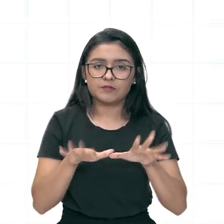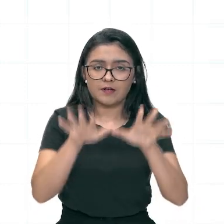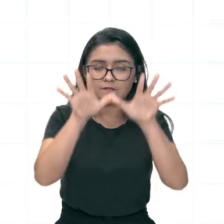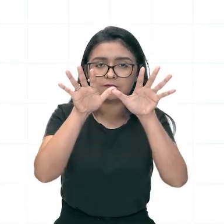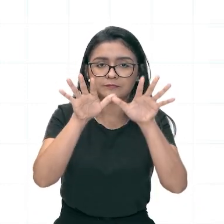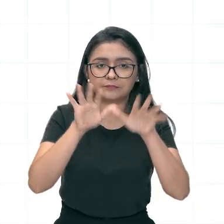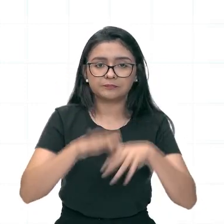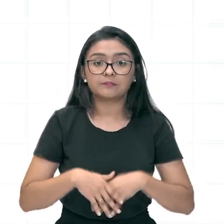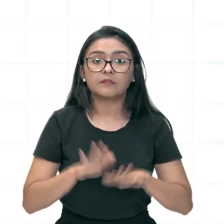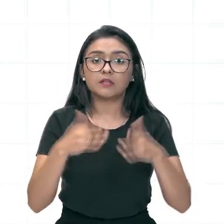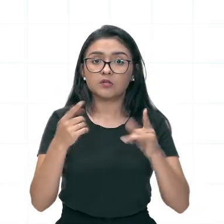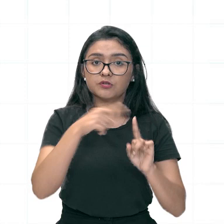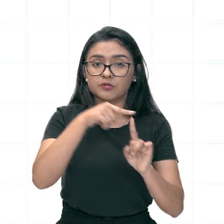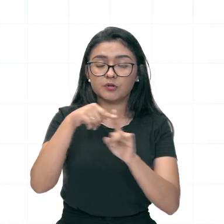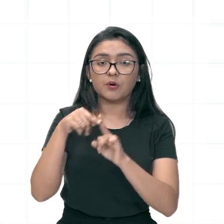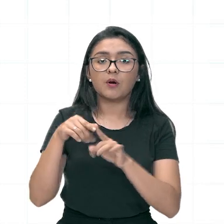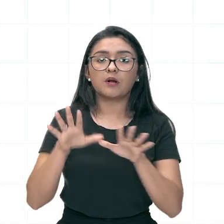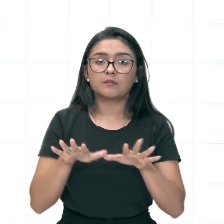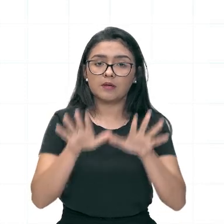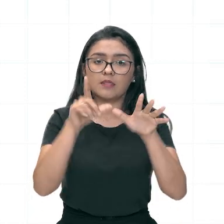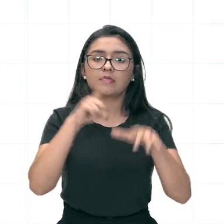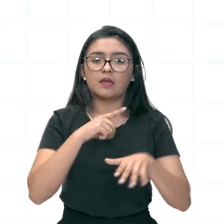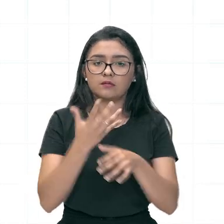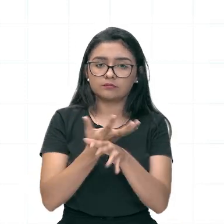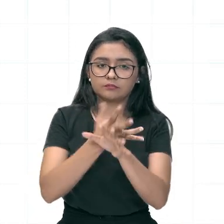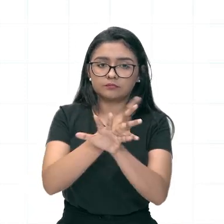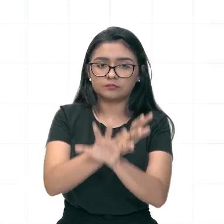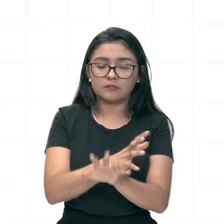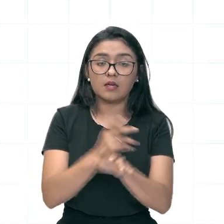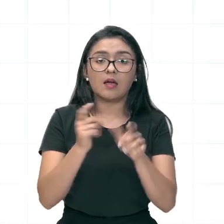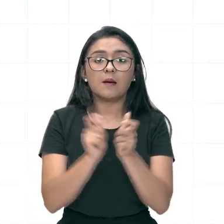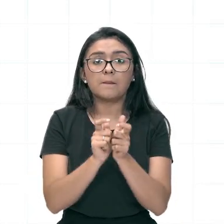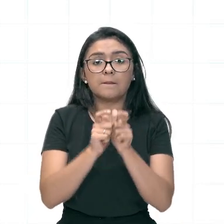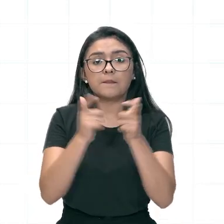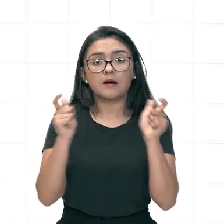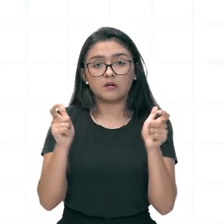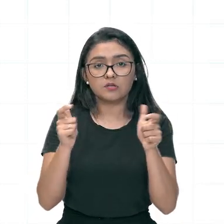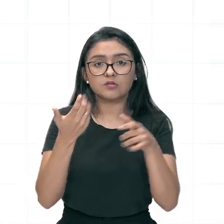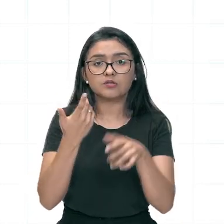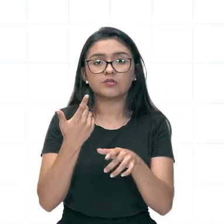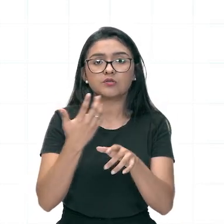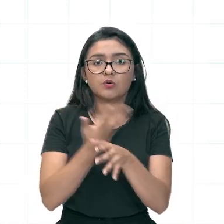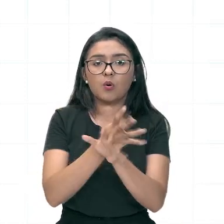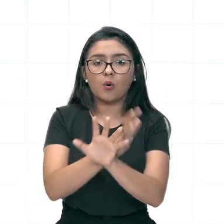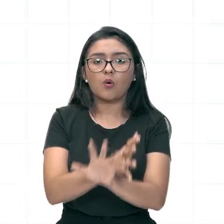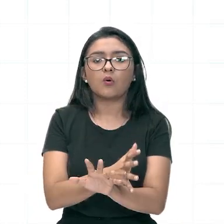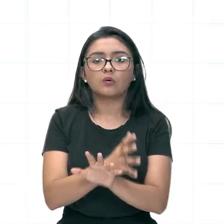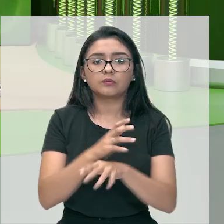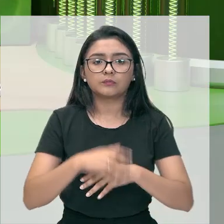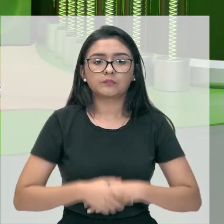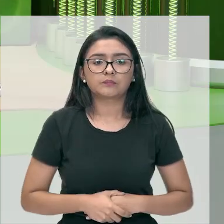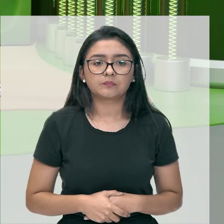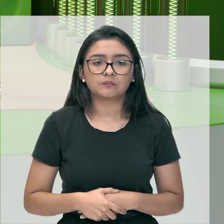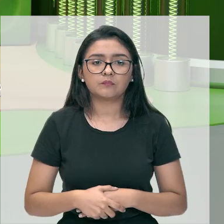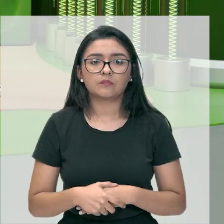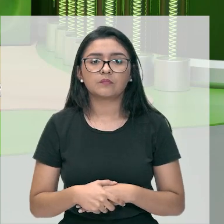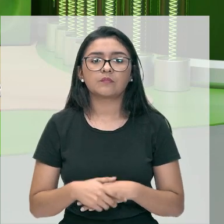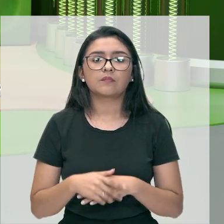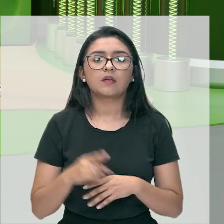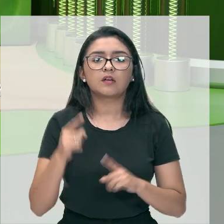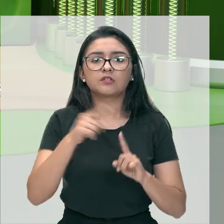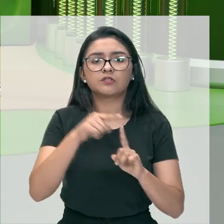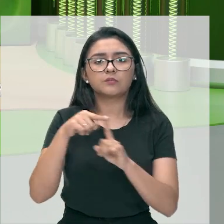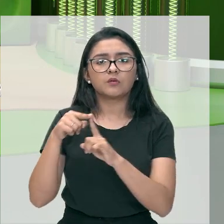animais. Esses animais, eles possuem um esqueleto ósseo e a maioria desses ossos, eles vão ser ossos pneumáticos, né?